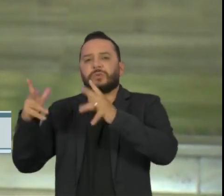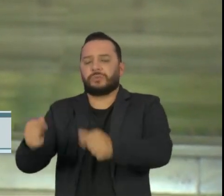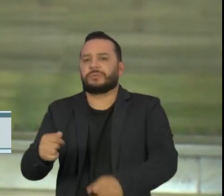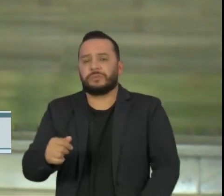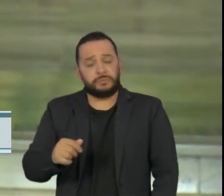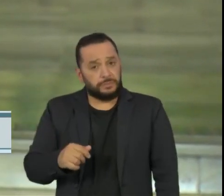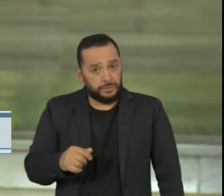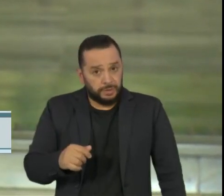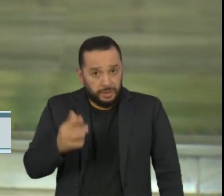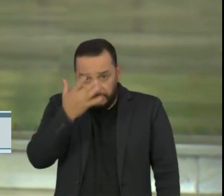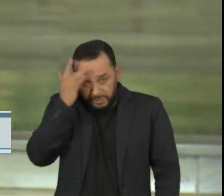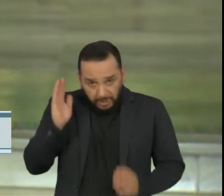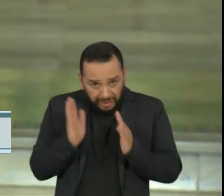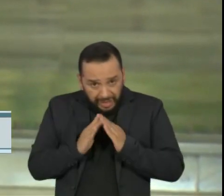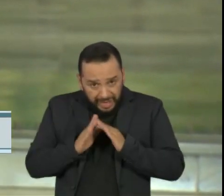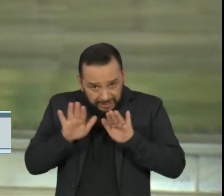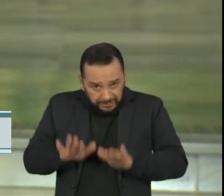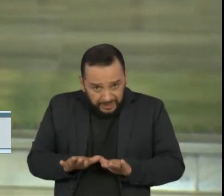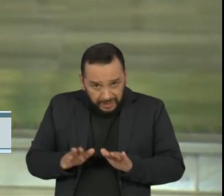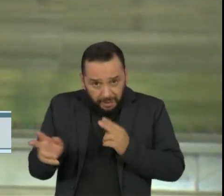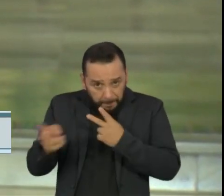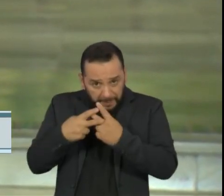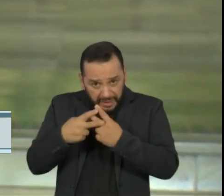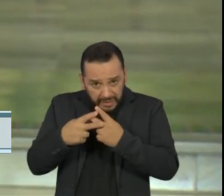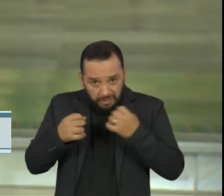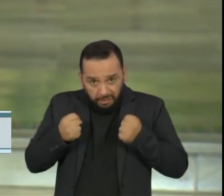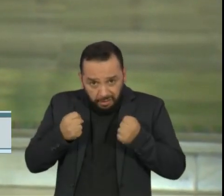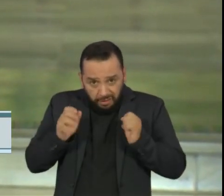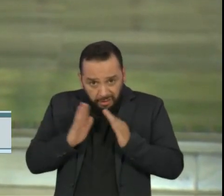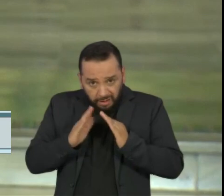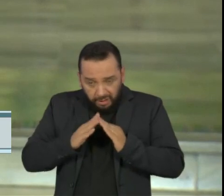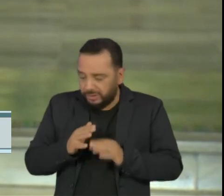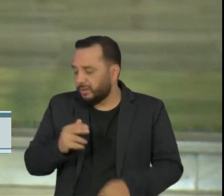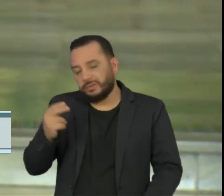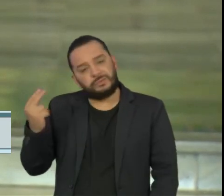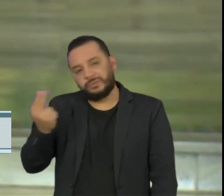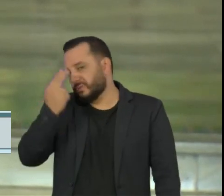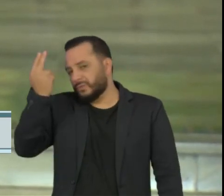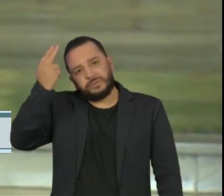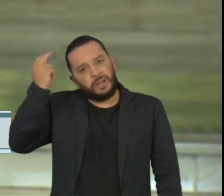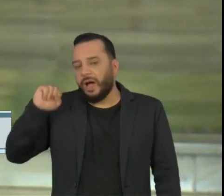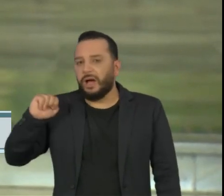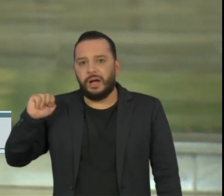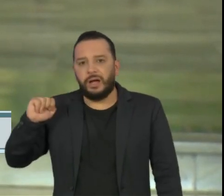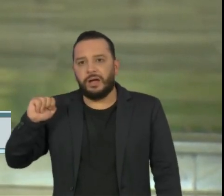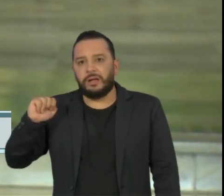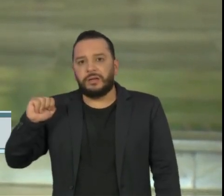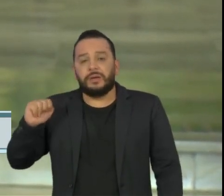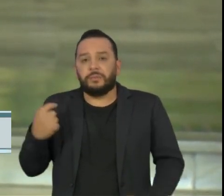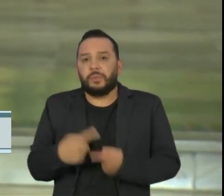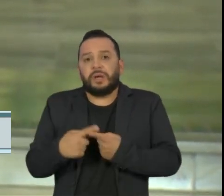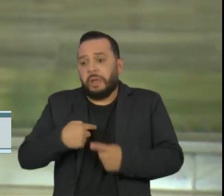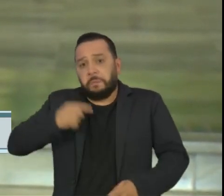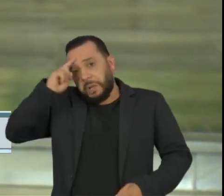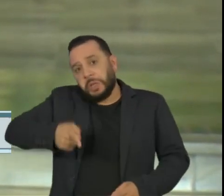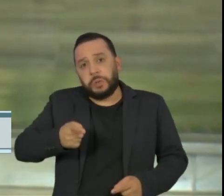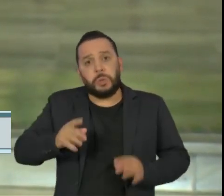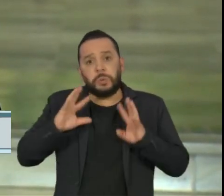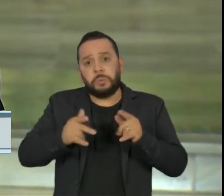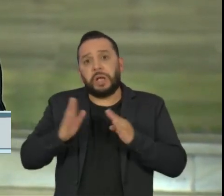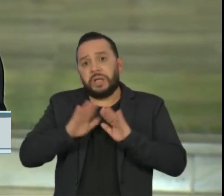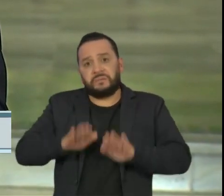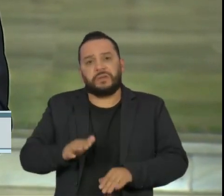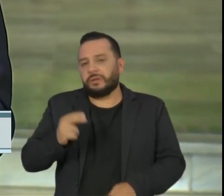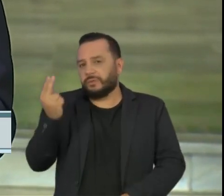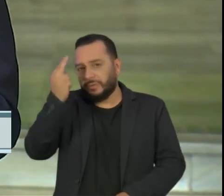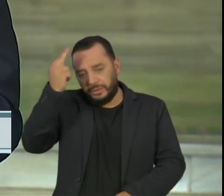pessoas ficarão presas nas suas casas, majoritariamente, apenas porque houve esta determinação. O mais